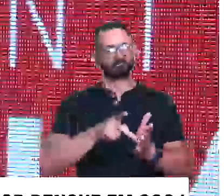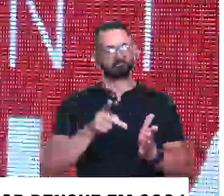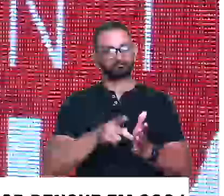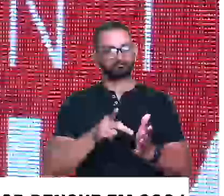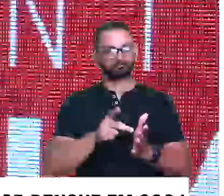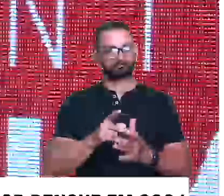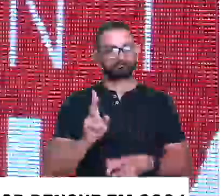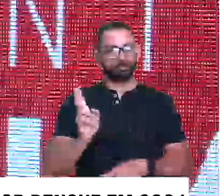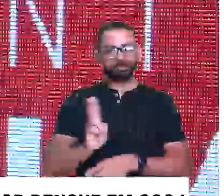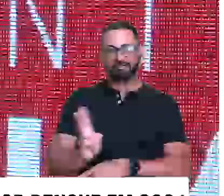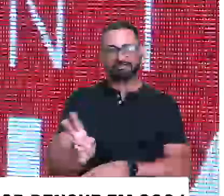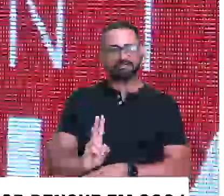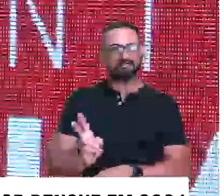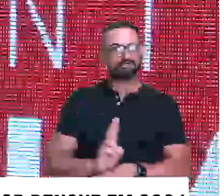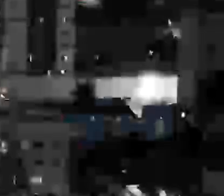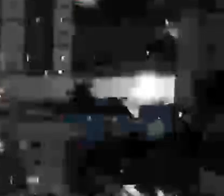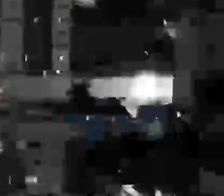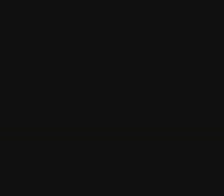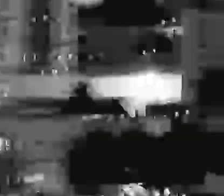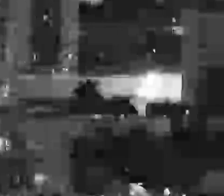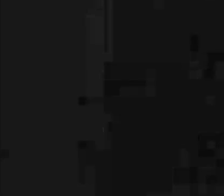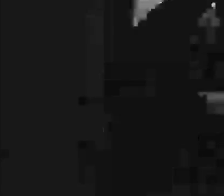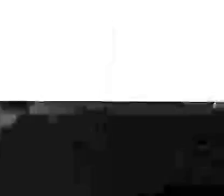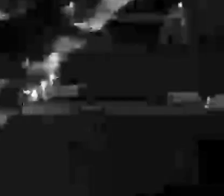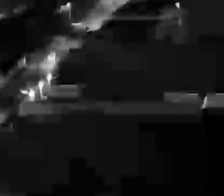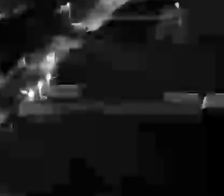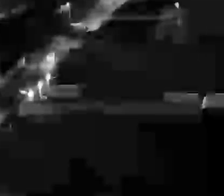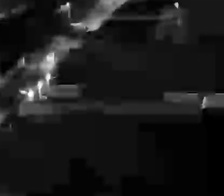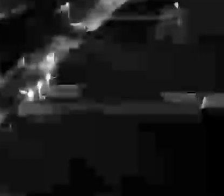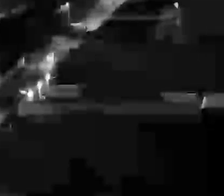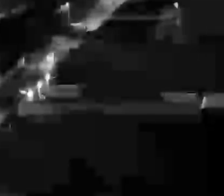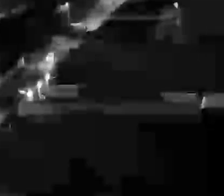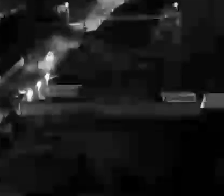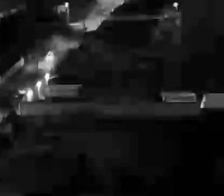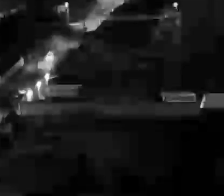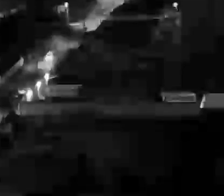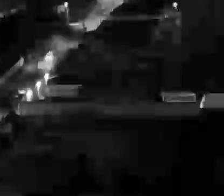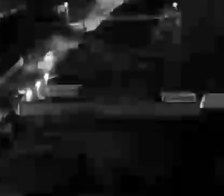é realmente por meio dessa prevenção visão mais